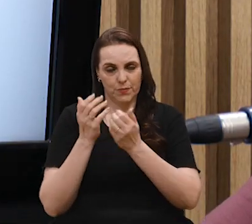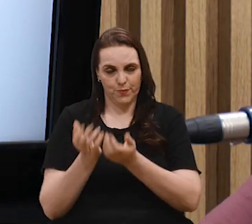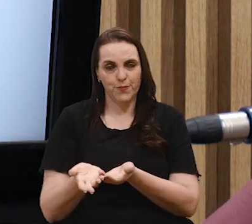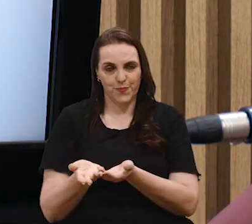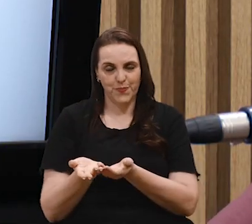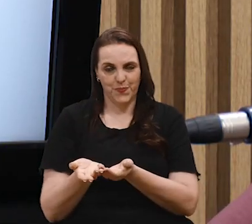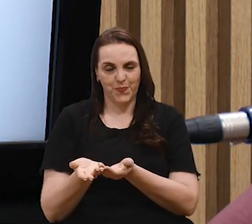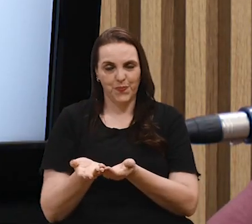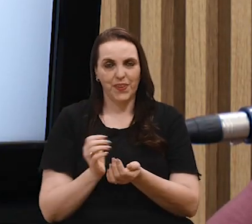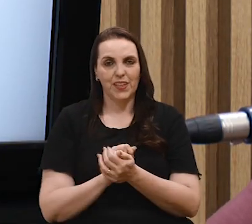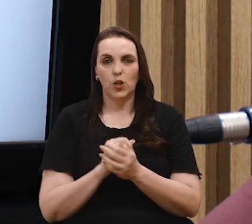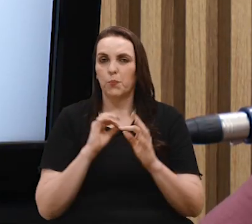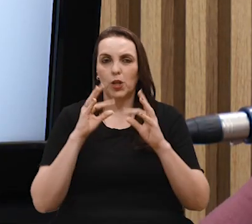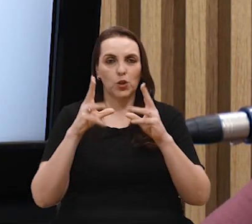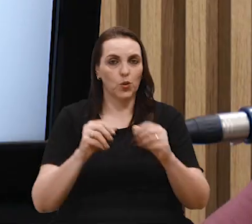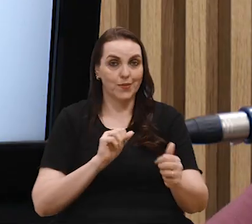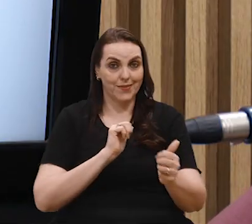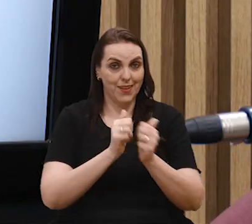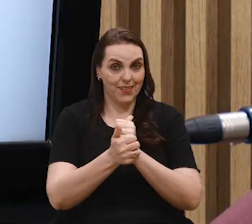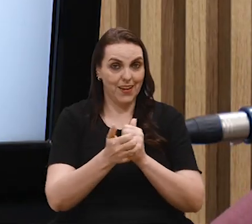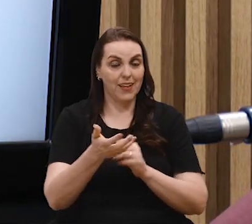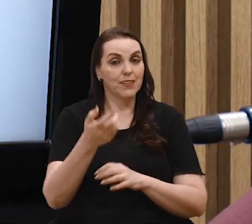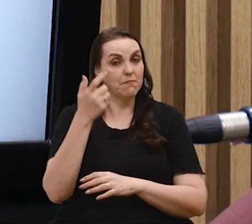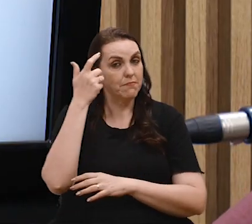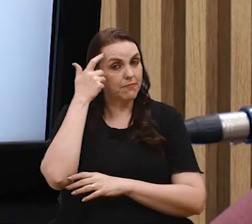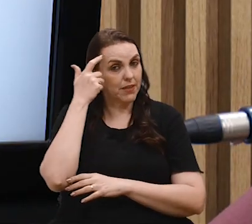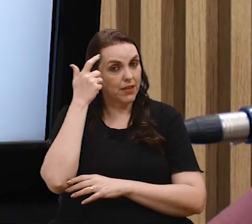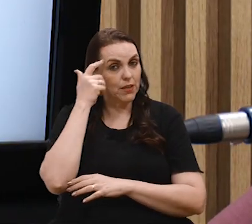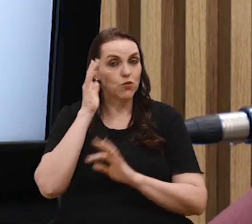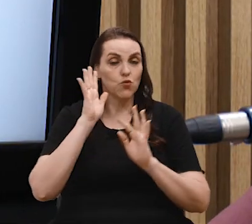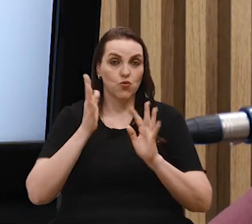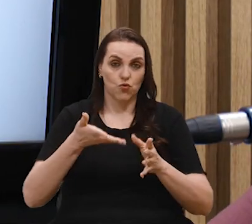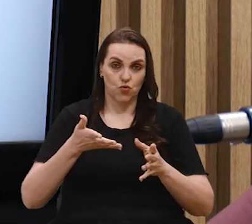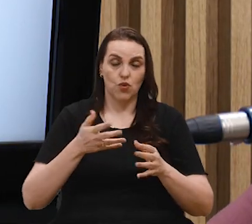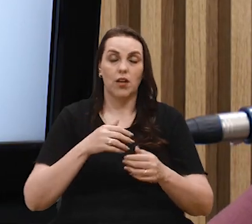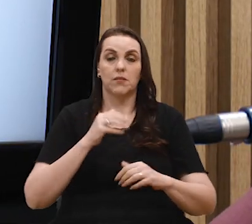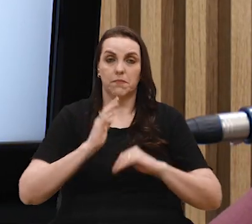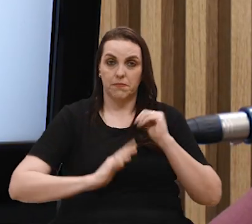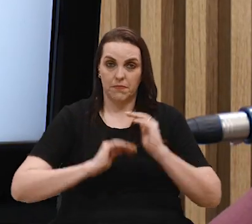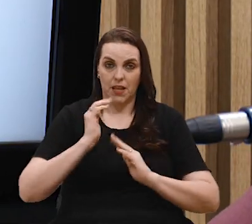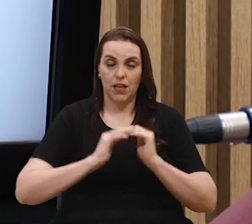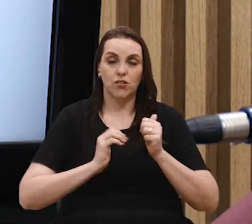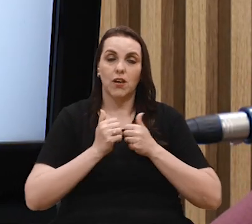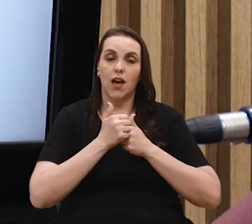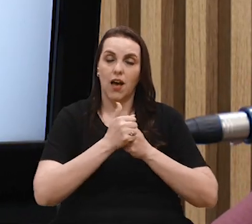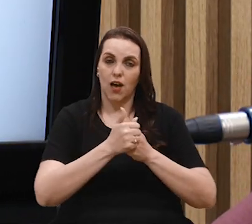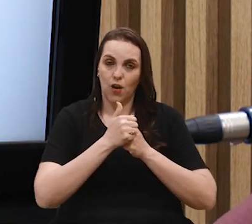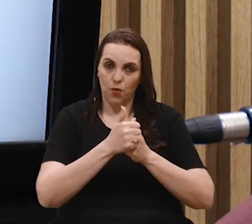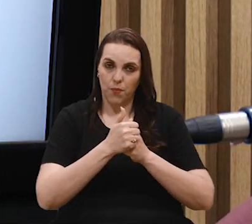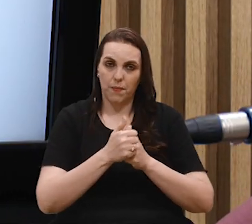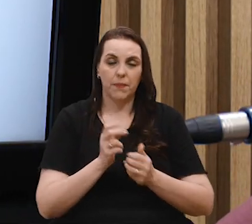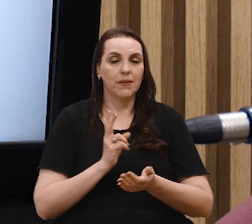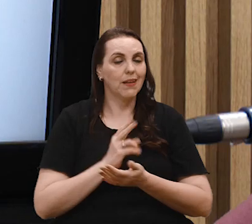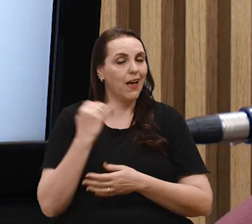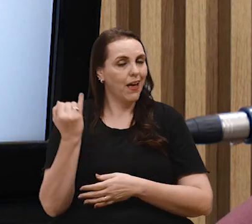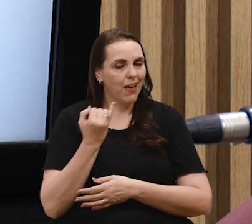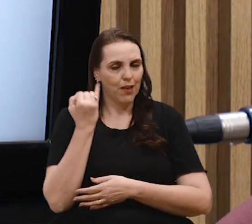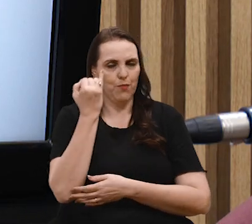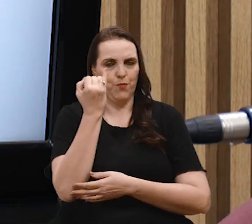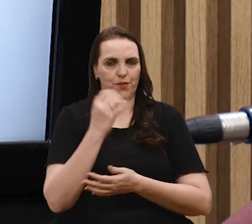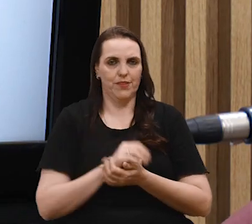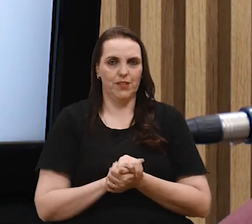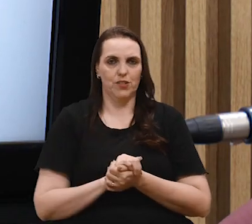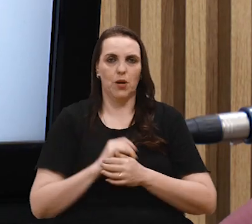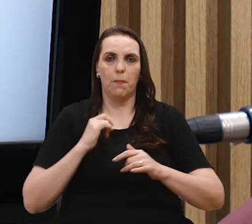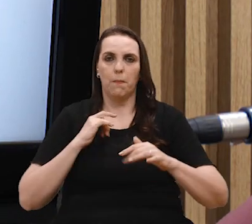disso. Então, para todos os atletas que pensam ou que já estão praticando, é importante ter acompanhamento por trás. Tá?